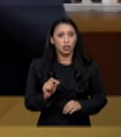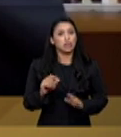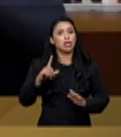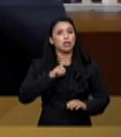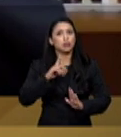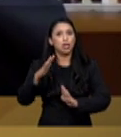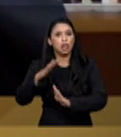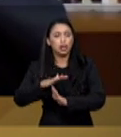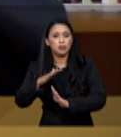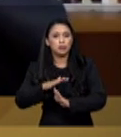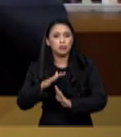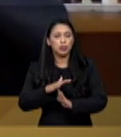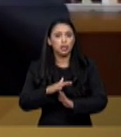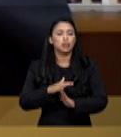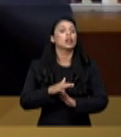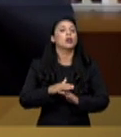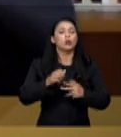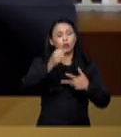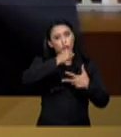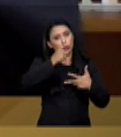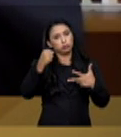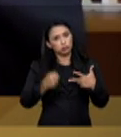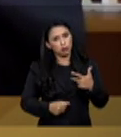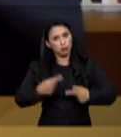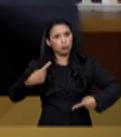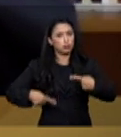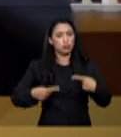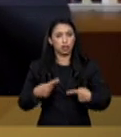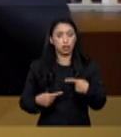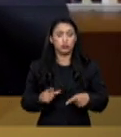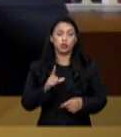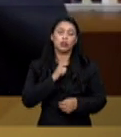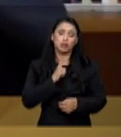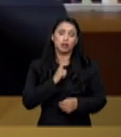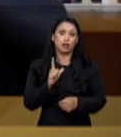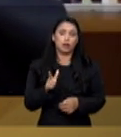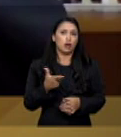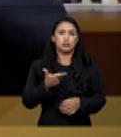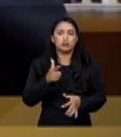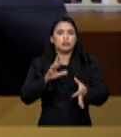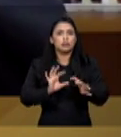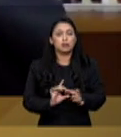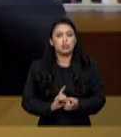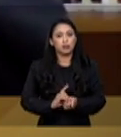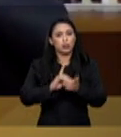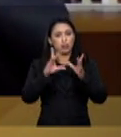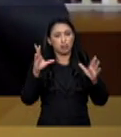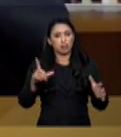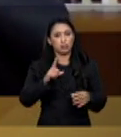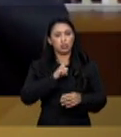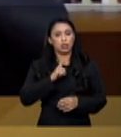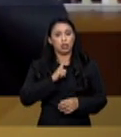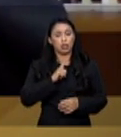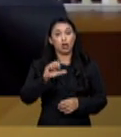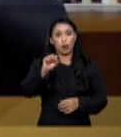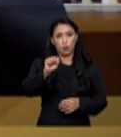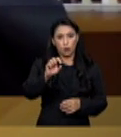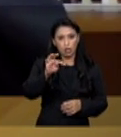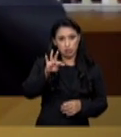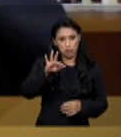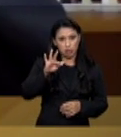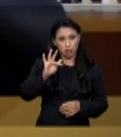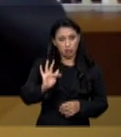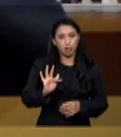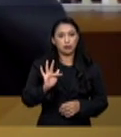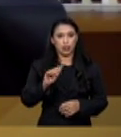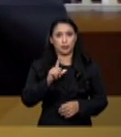limita o exercício do poder político. E na maior parte das democracias, é a Suprema Corte ou o